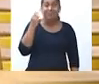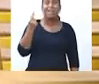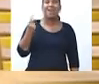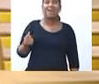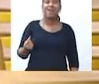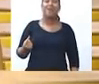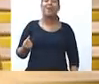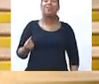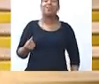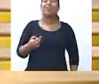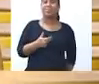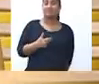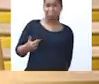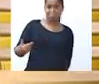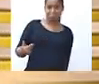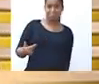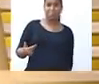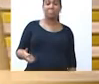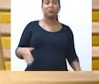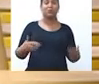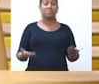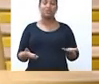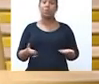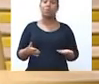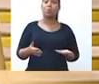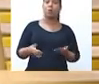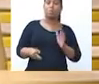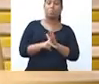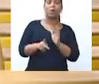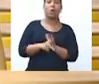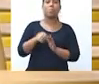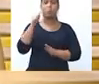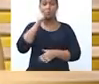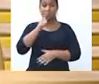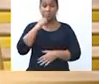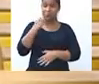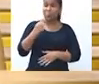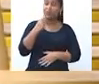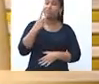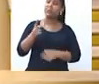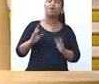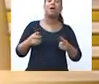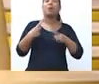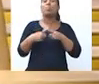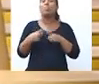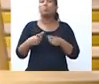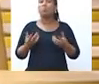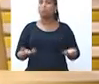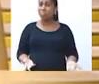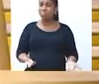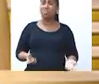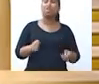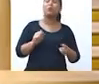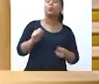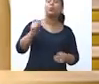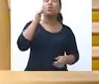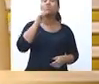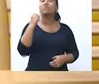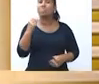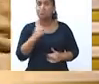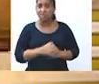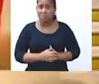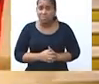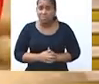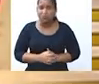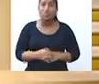nessa condição. Sim, entendi. Né? Então, o coletivo feminista vinha falando assim, olha, por que que tá assim? O que que é o feminismo?